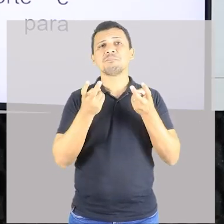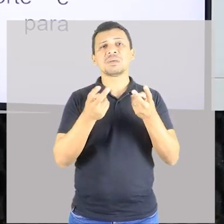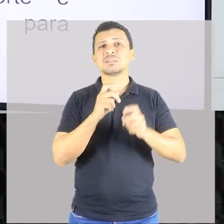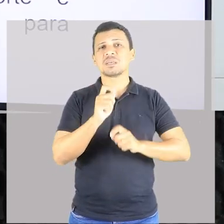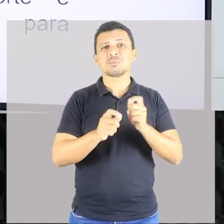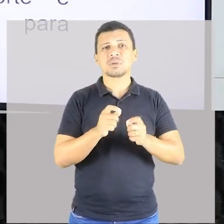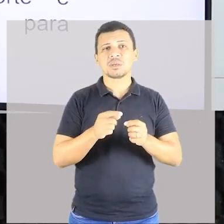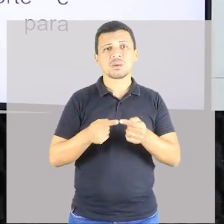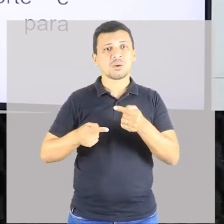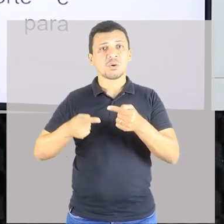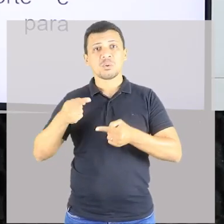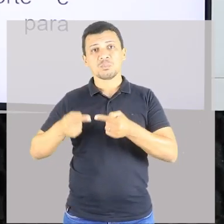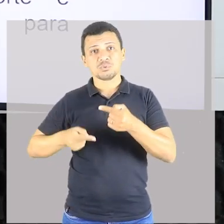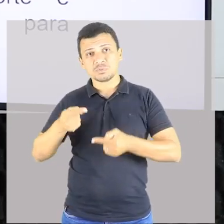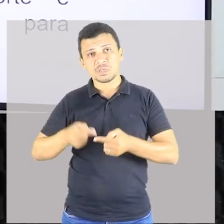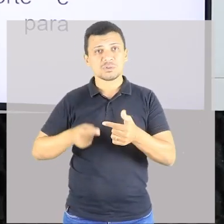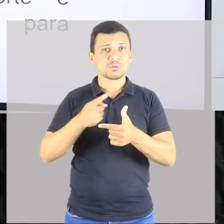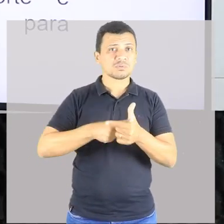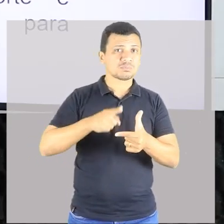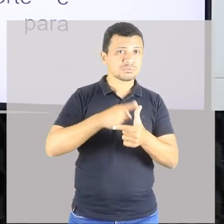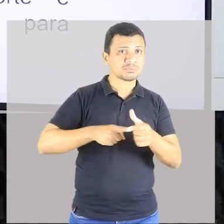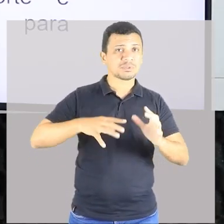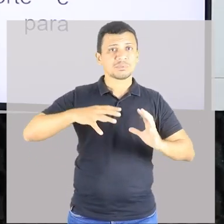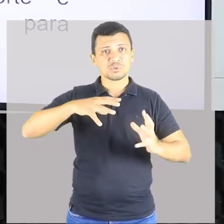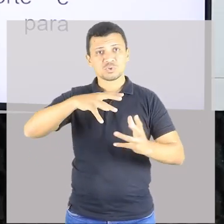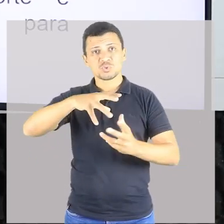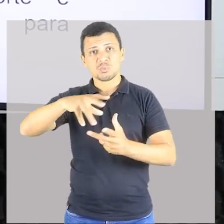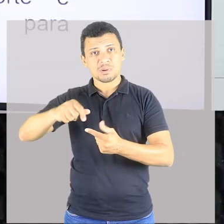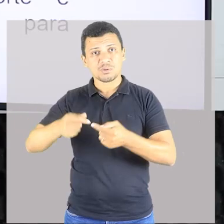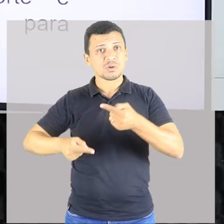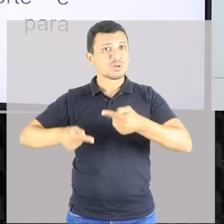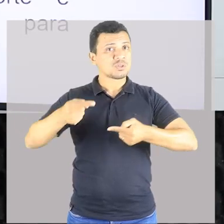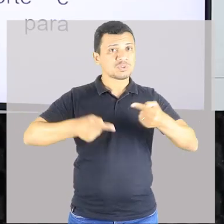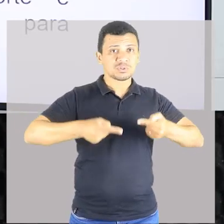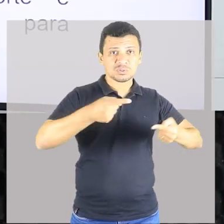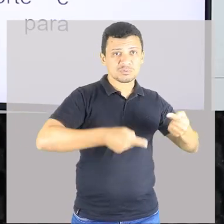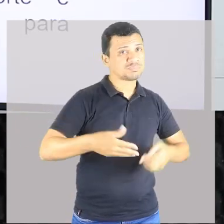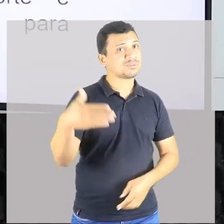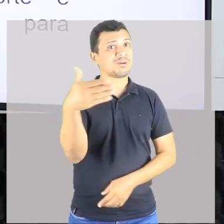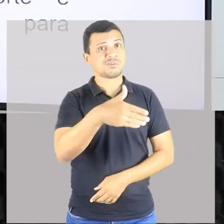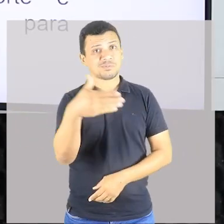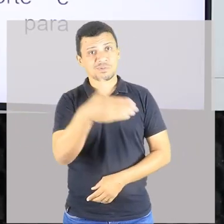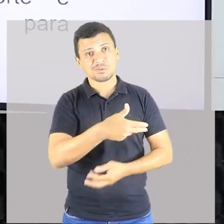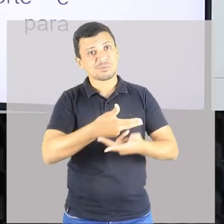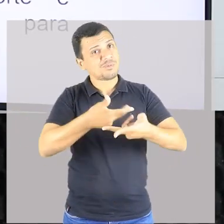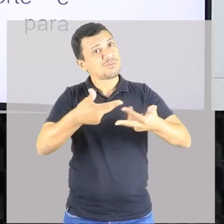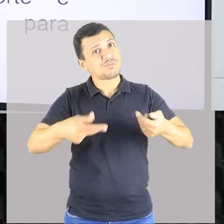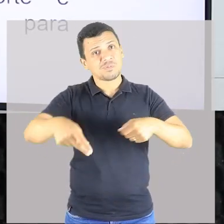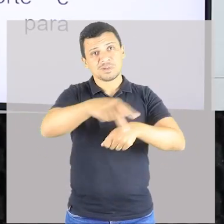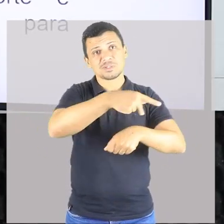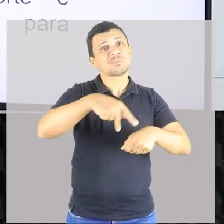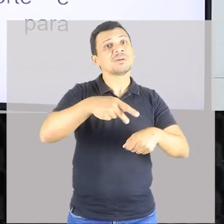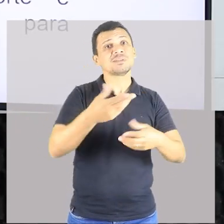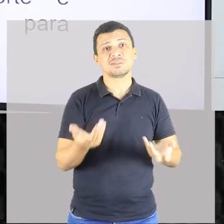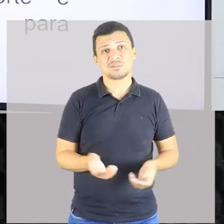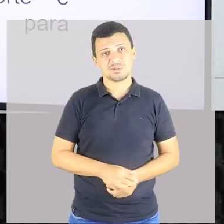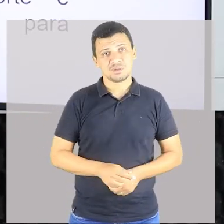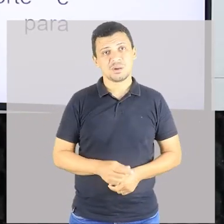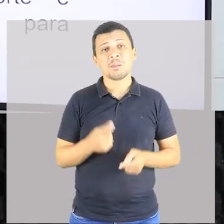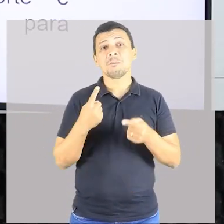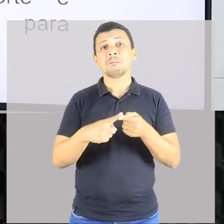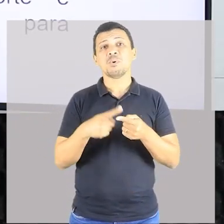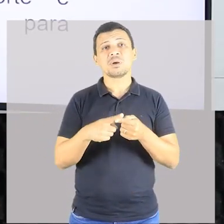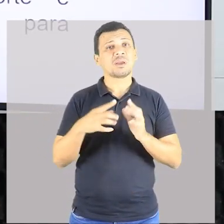questões políticas, os problemas globais sendo discutidos de maneira intensa por variadas nações. Isso é fruto disso aqui, ó, dessa integração